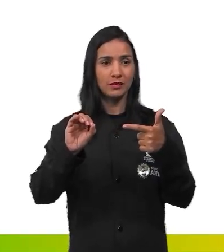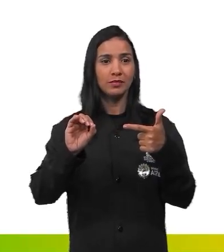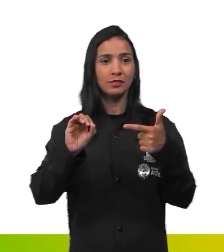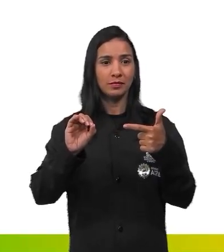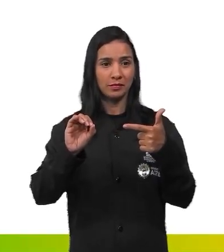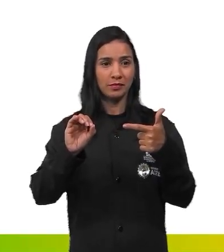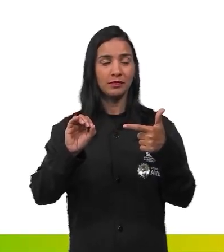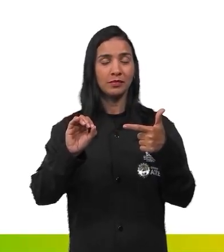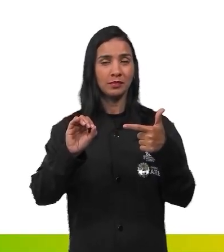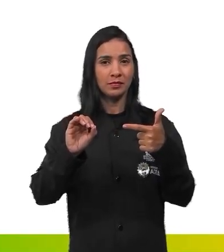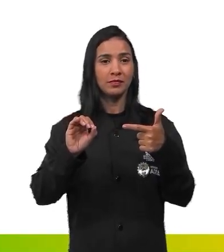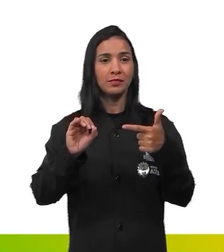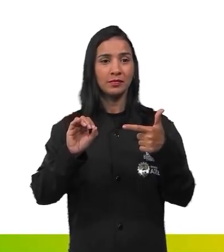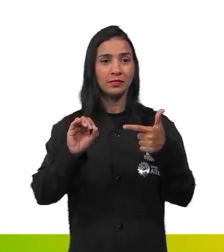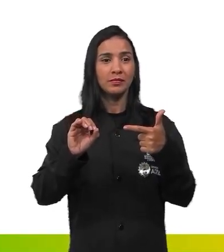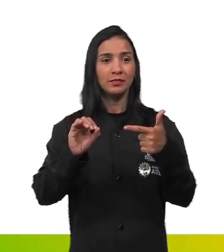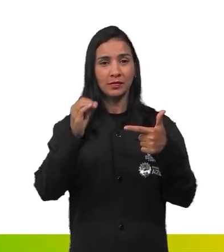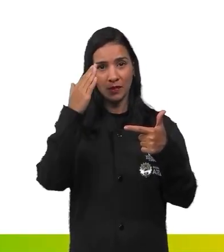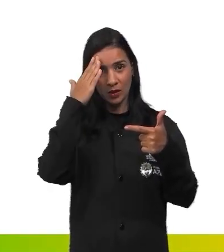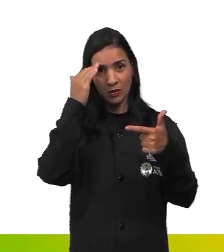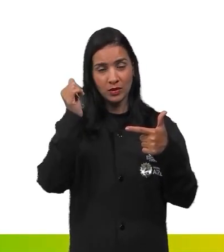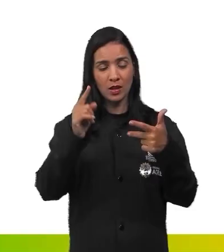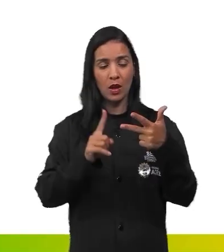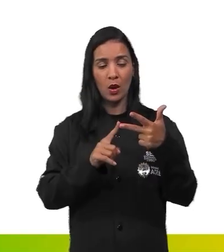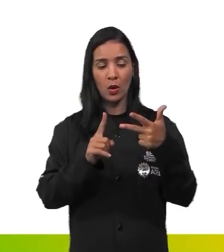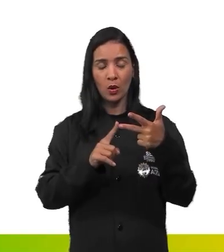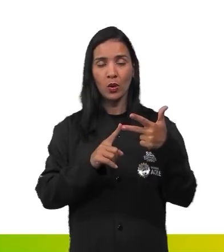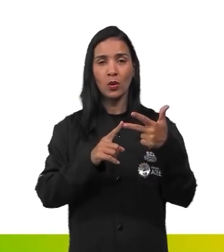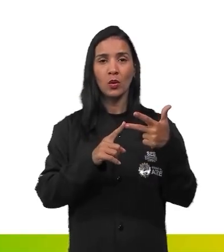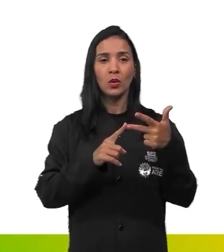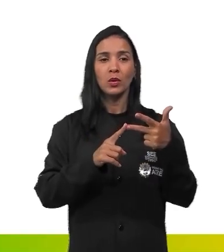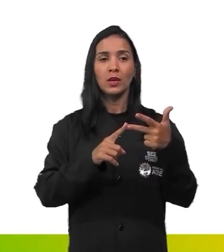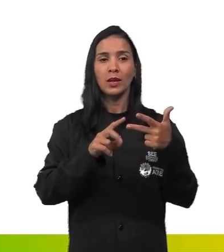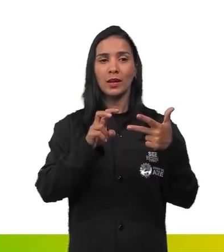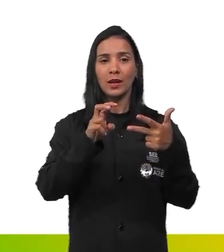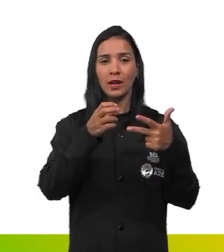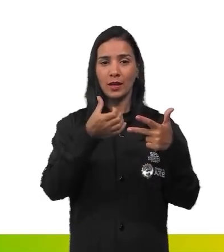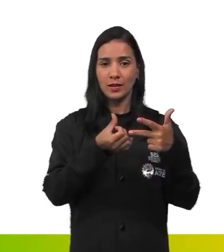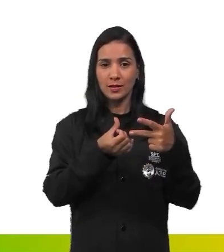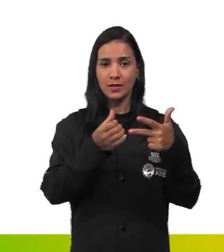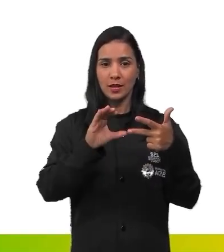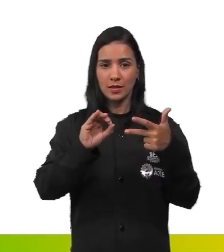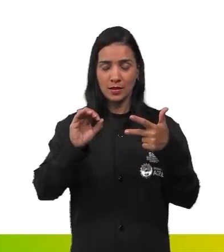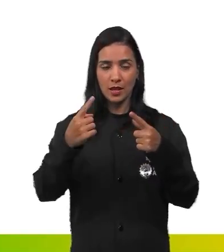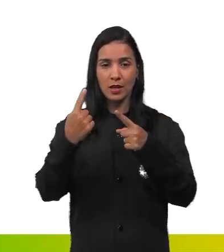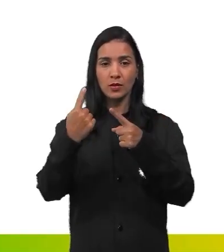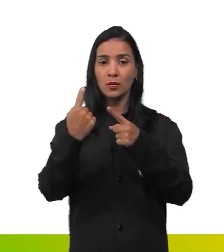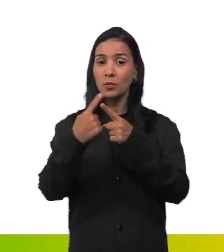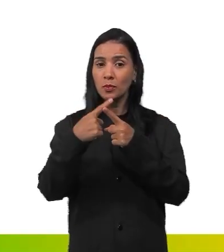550 e assim por diante, está aumentando sempre de 50 em 50,